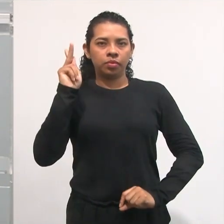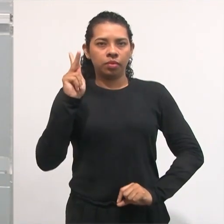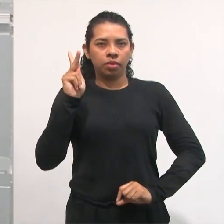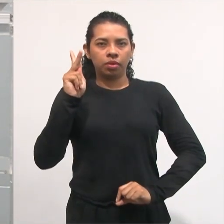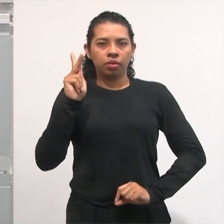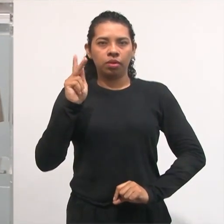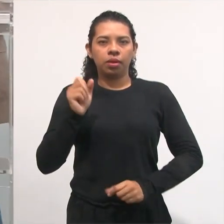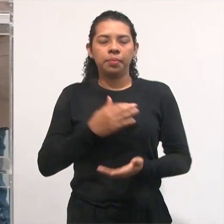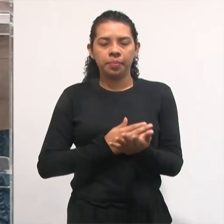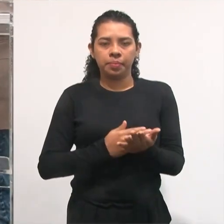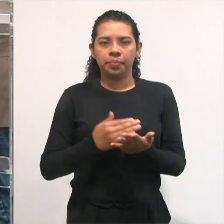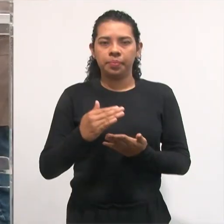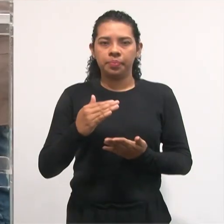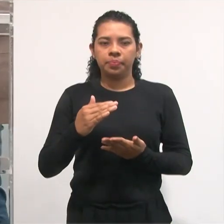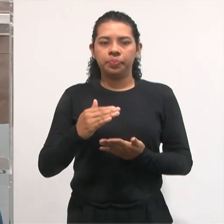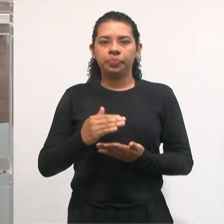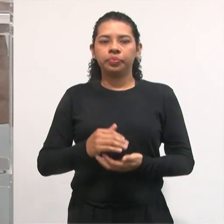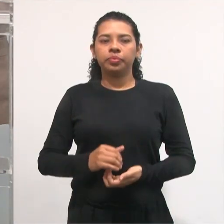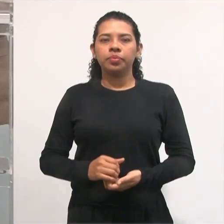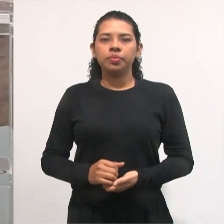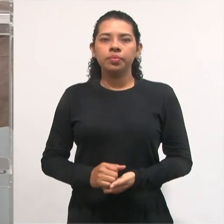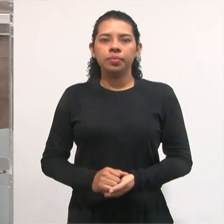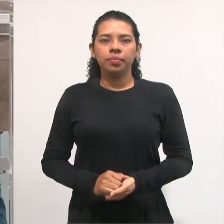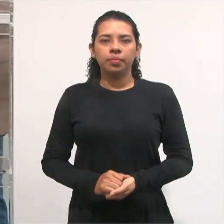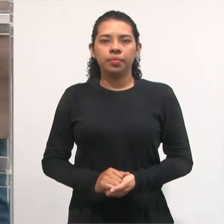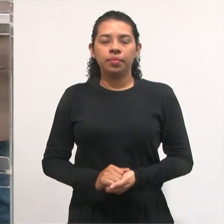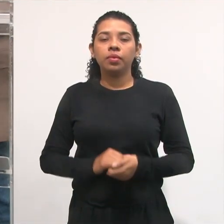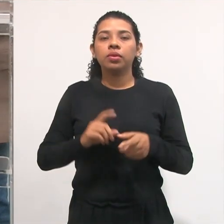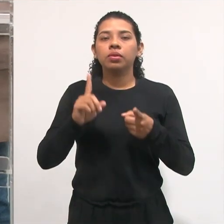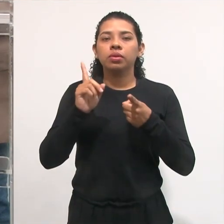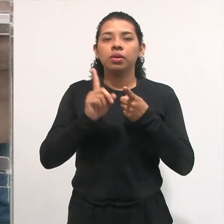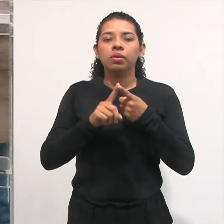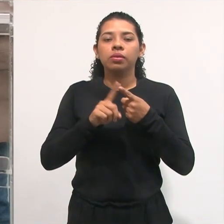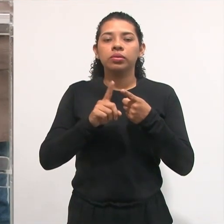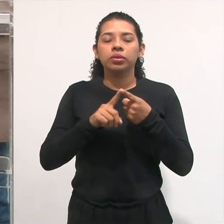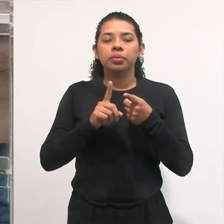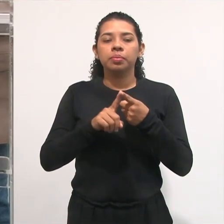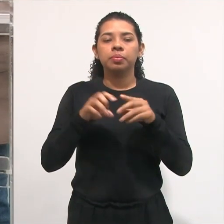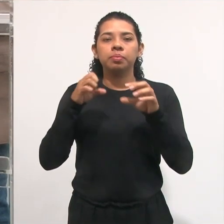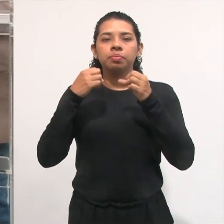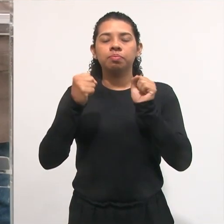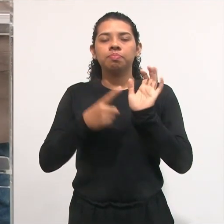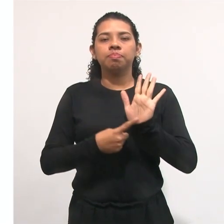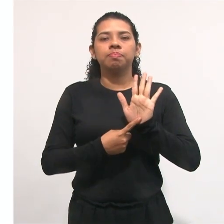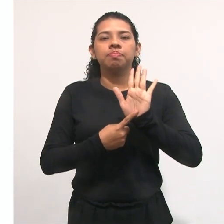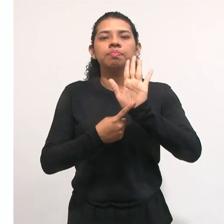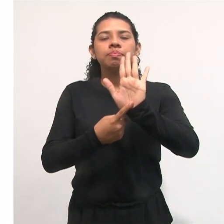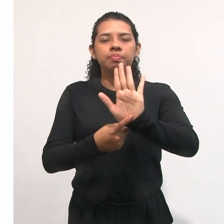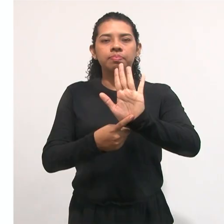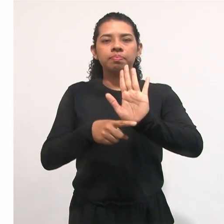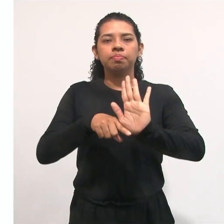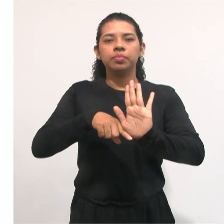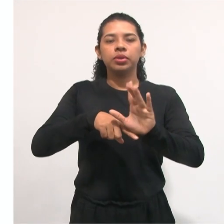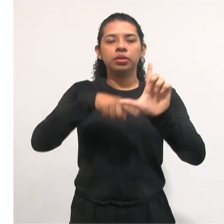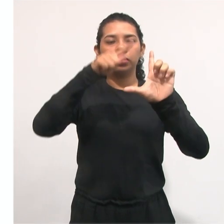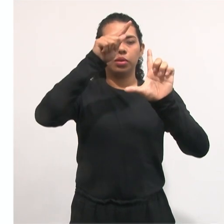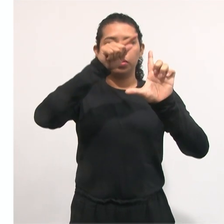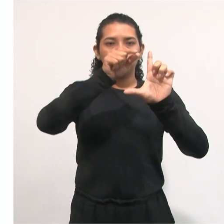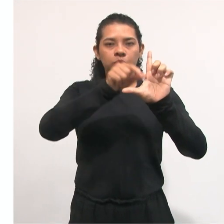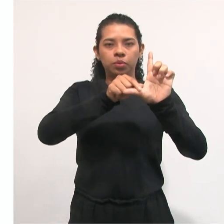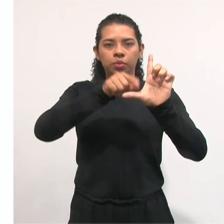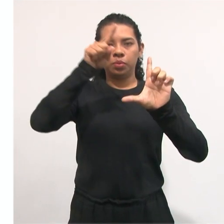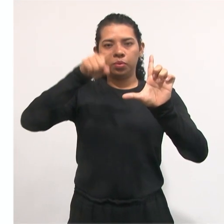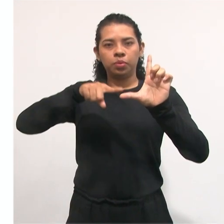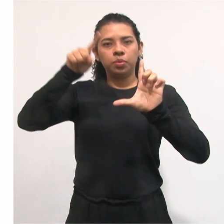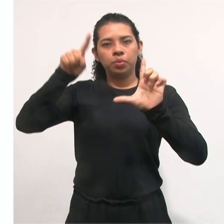ferramentas da estatística. Beleza? Isso é uma distribuição de frequência e a gente continua aqui. Essa distribuição de